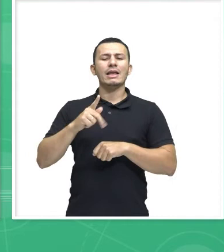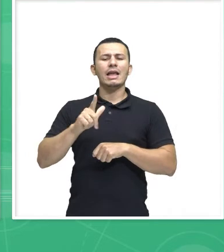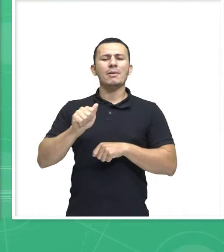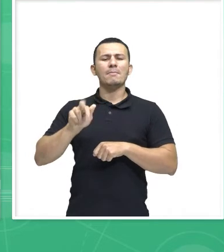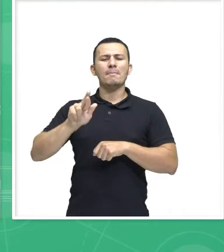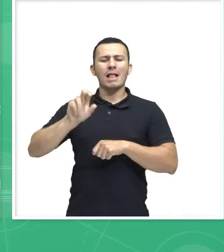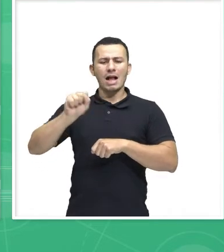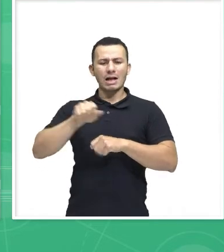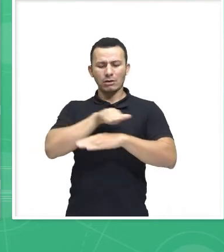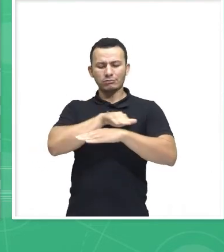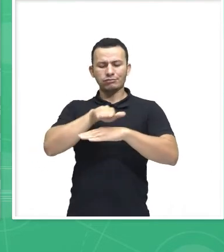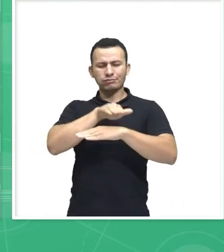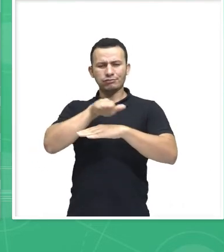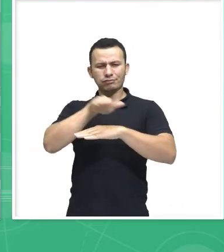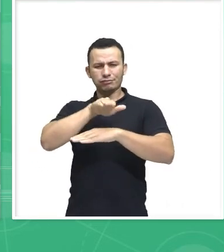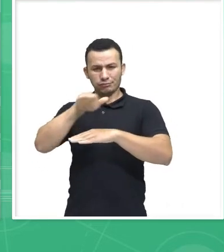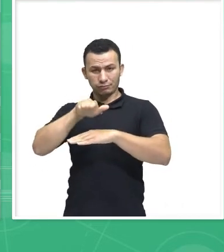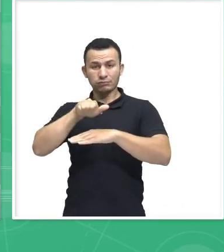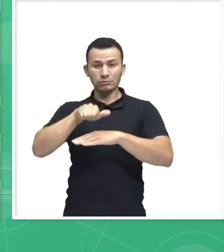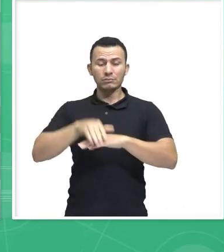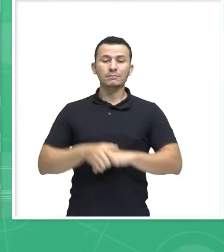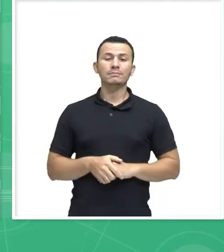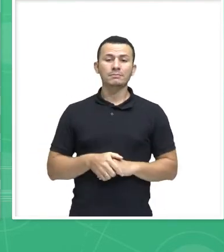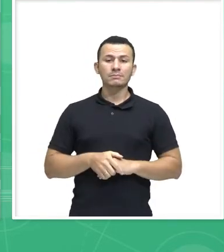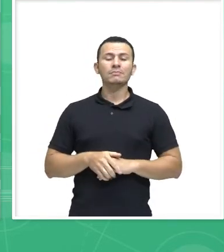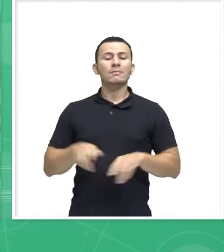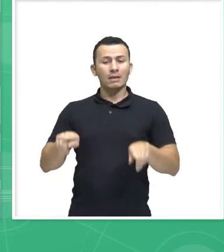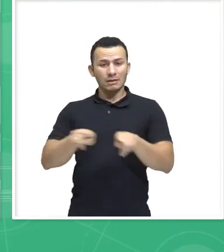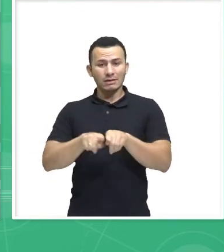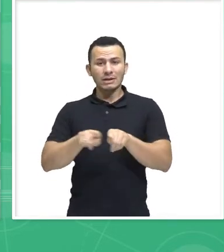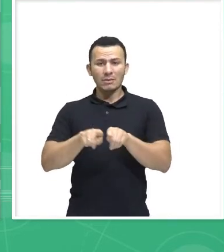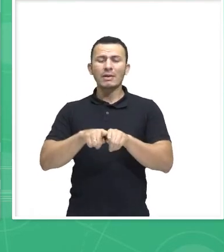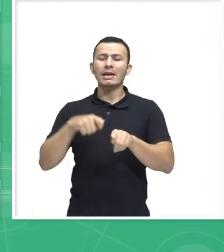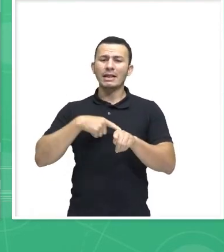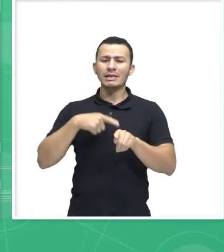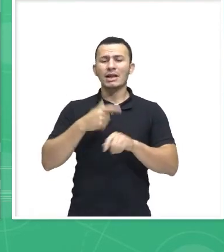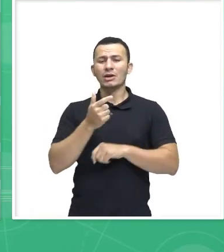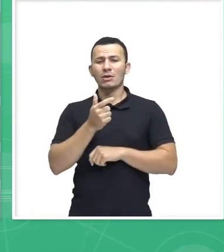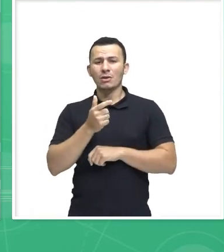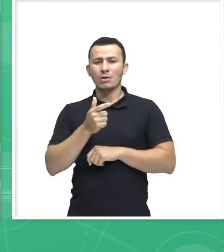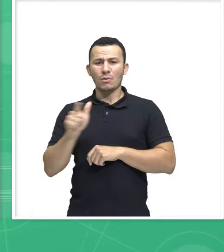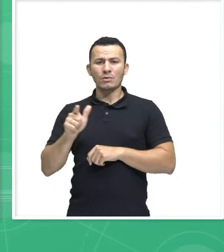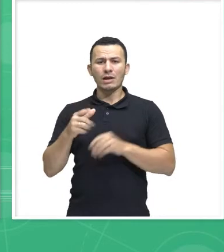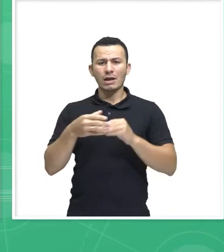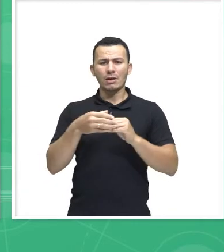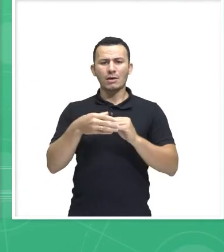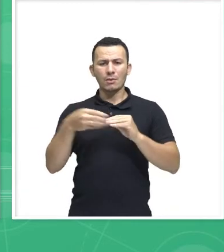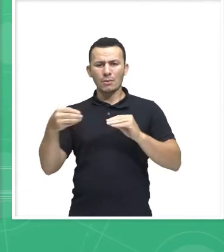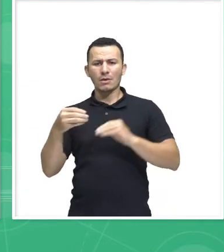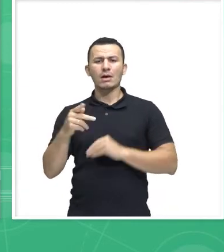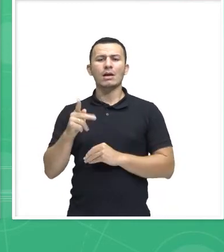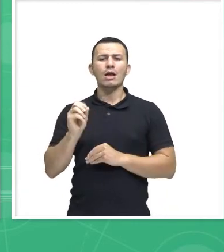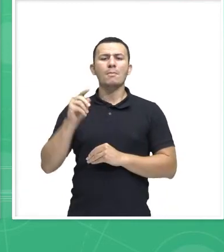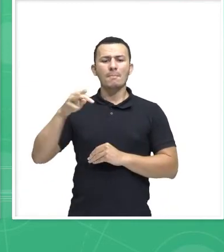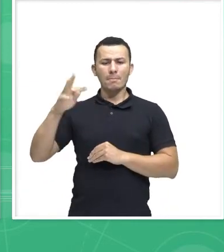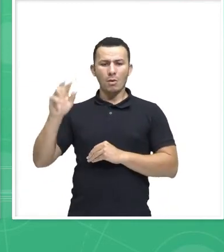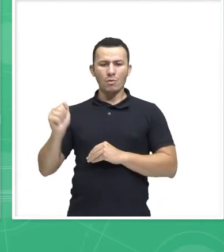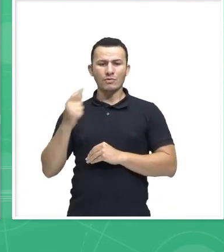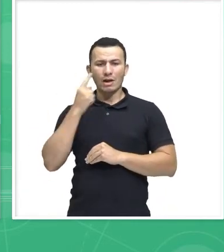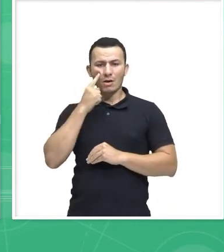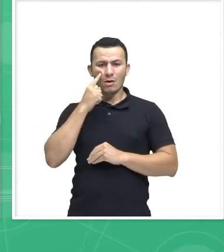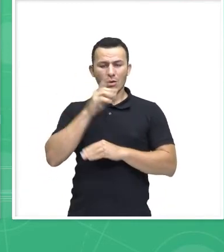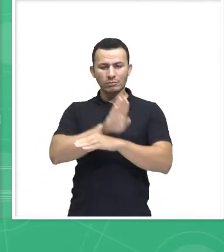placas como a gente tá vendo nesta imagem e elas ainda vão ela ainda vão ter uma espécie de uma ponta a gente tá vendo aqui ó